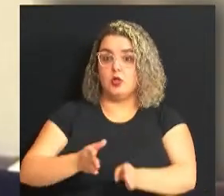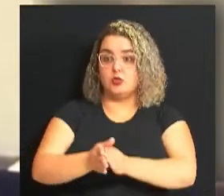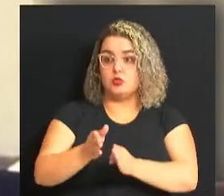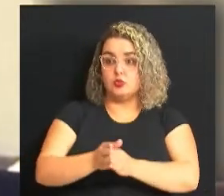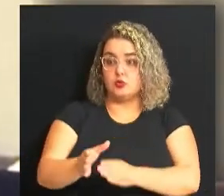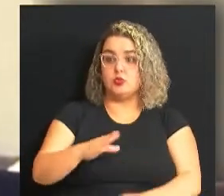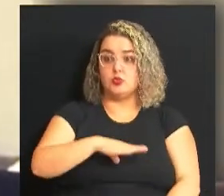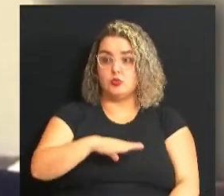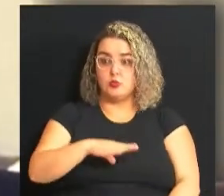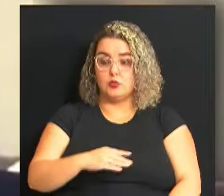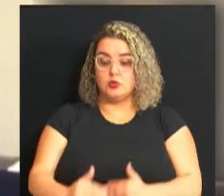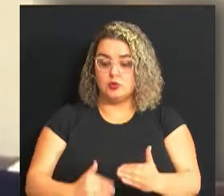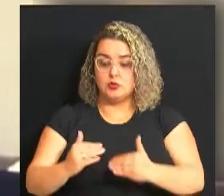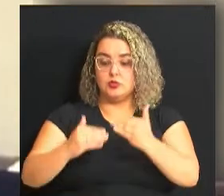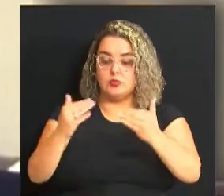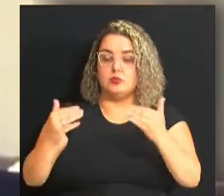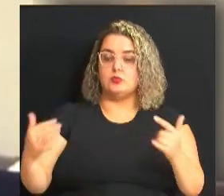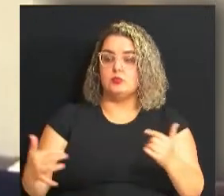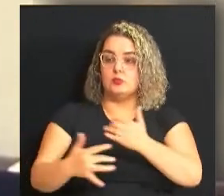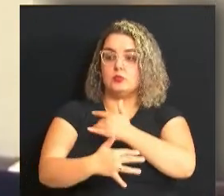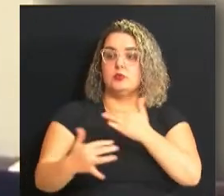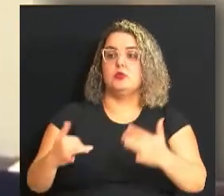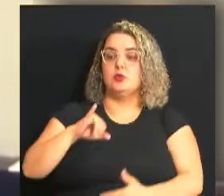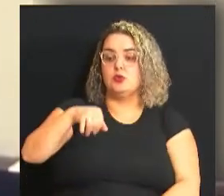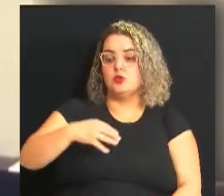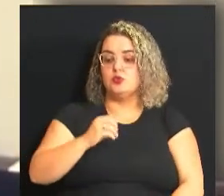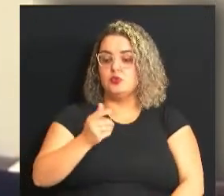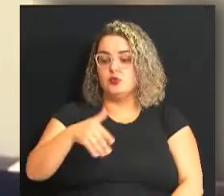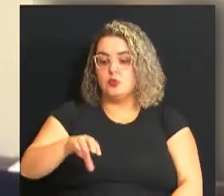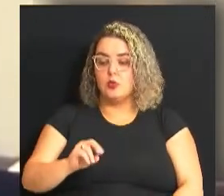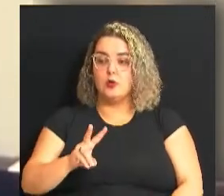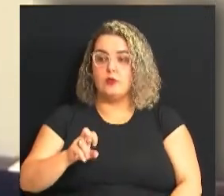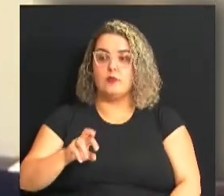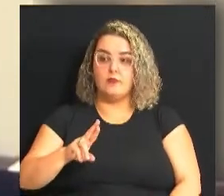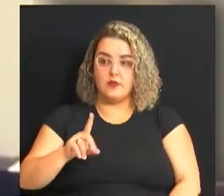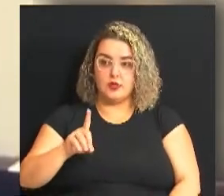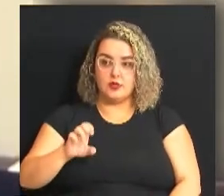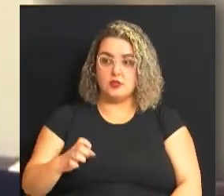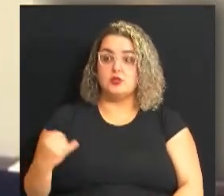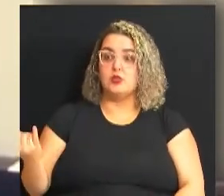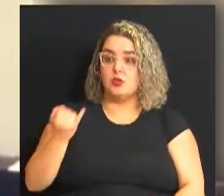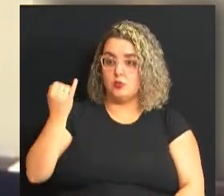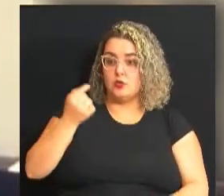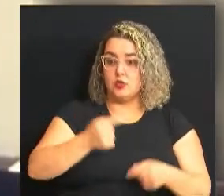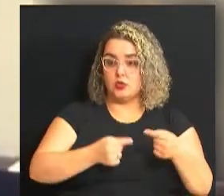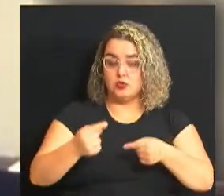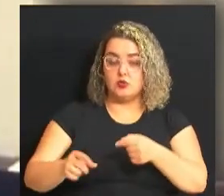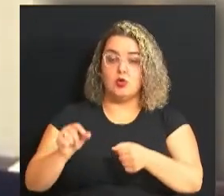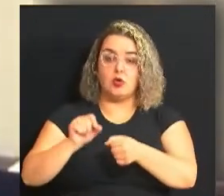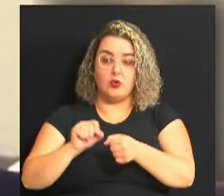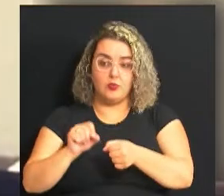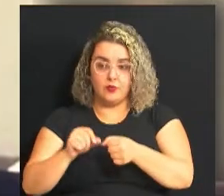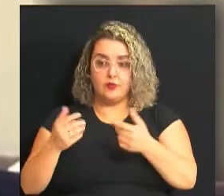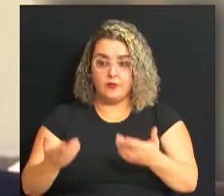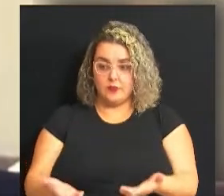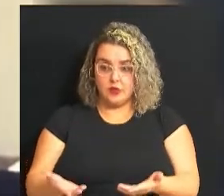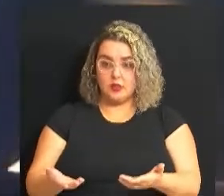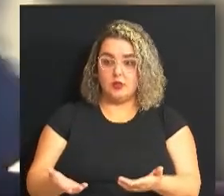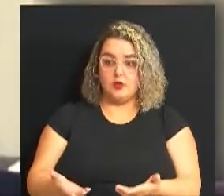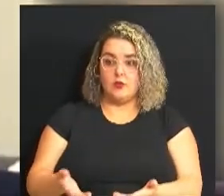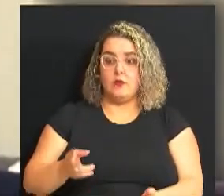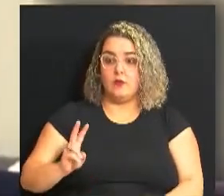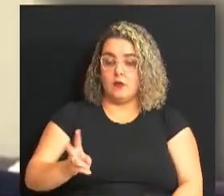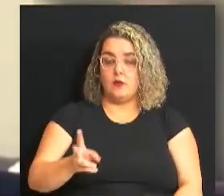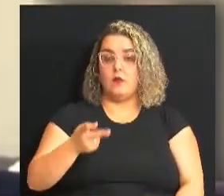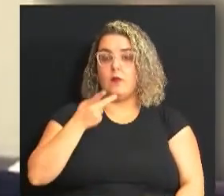de Desenvolvimento Urbano, João Verde. É muito importante todas as discussões que estão sendo feitas aqui. Eu sempre